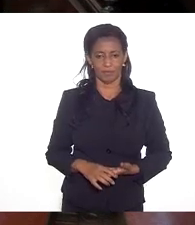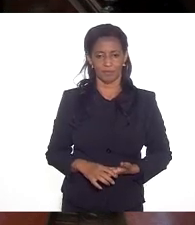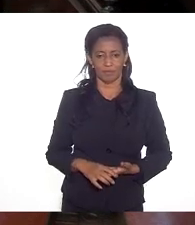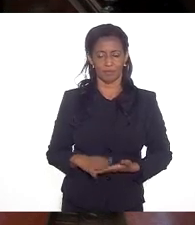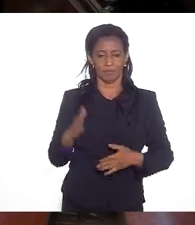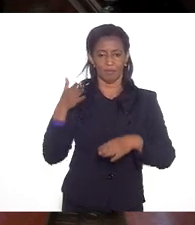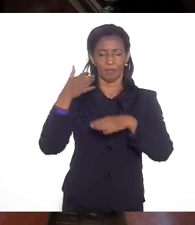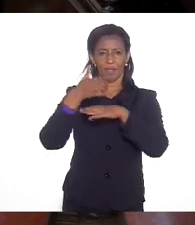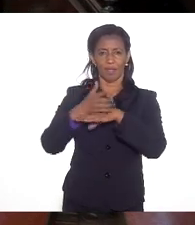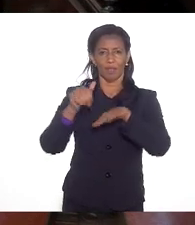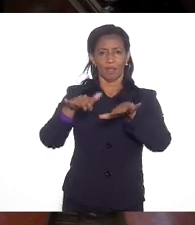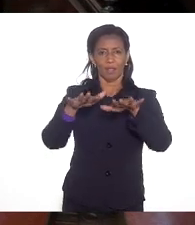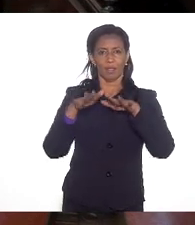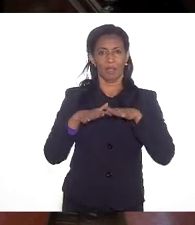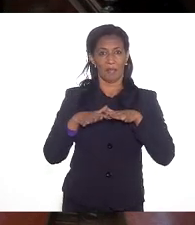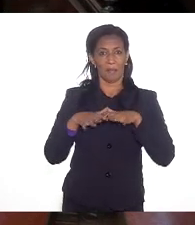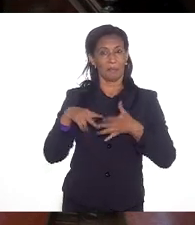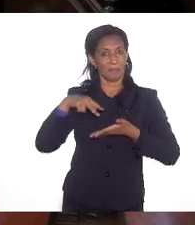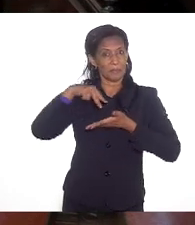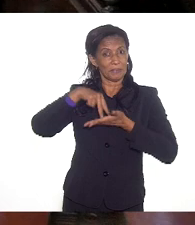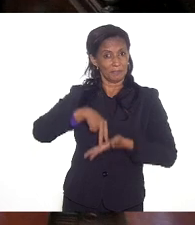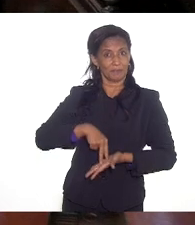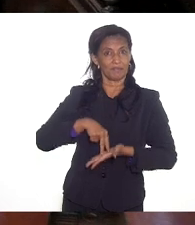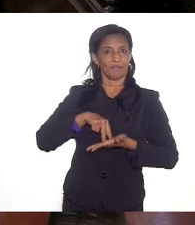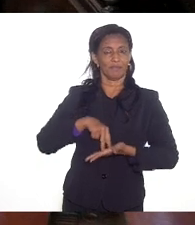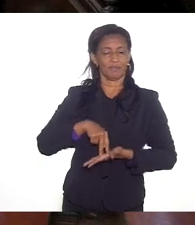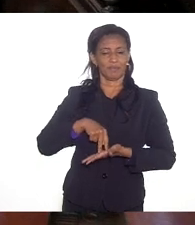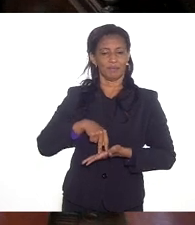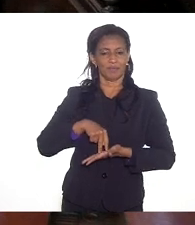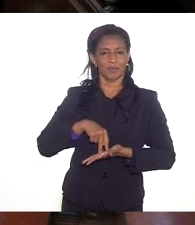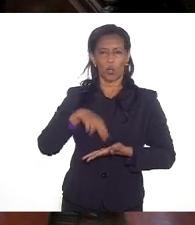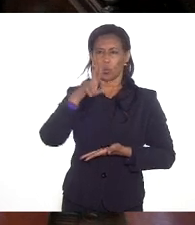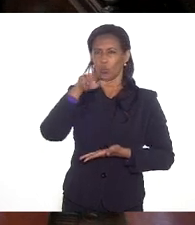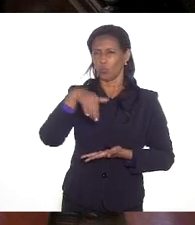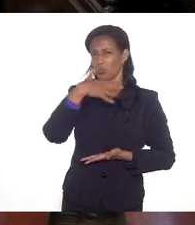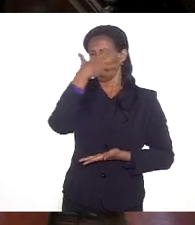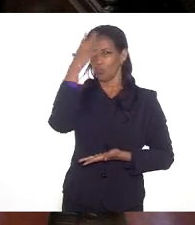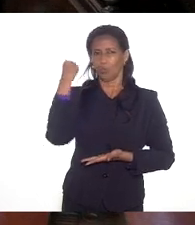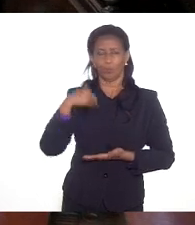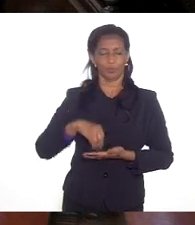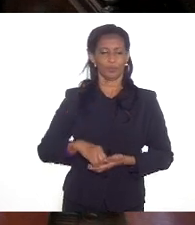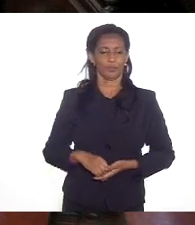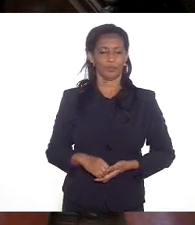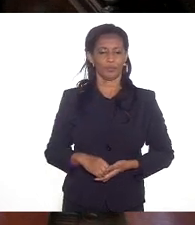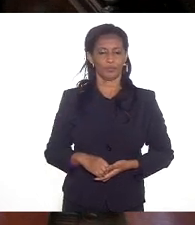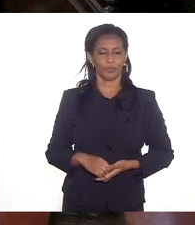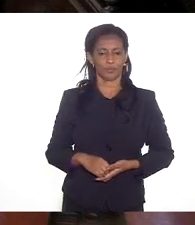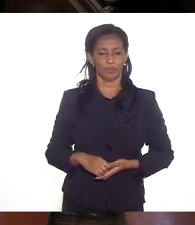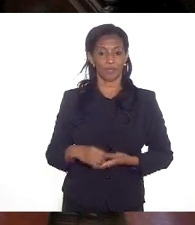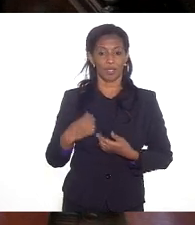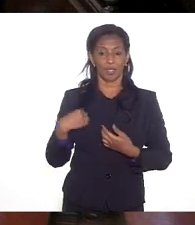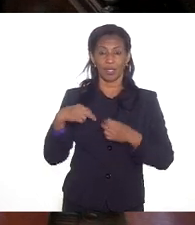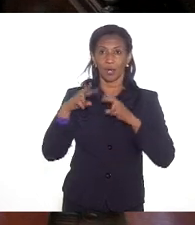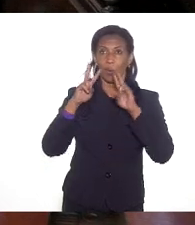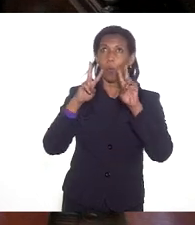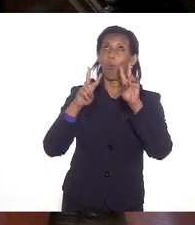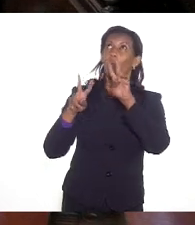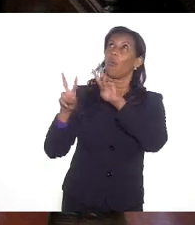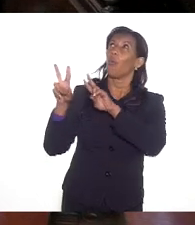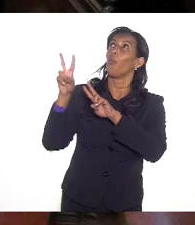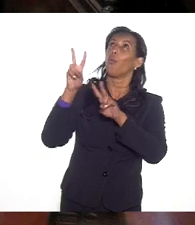entrei na cenário para tomar posse inesquecível esse G1 eu ia eu olhei para as